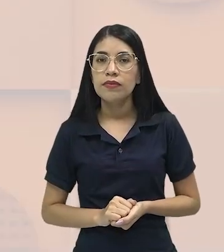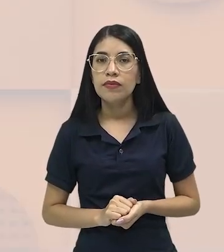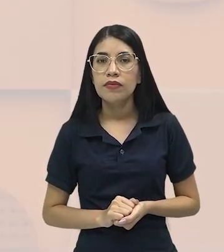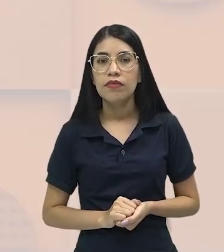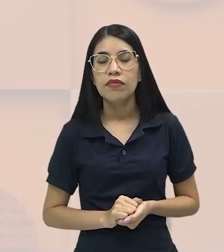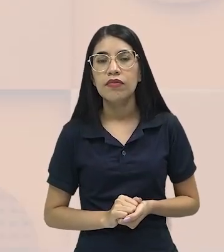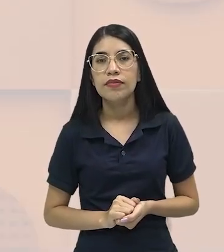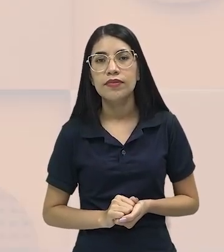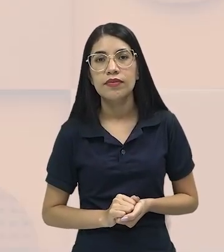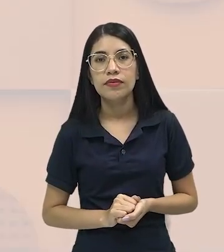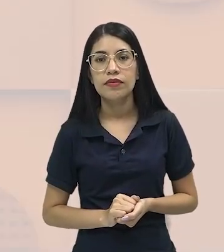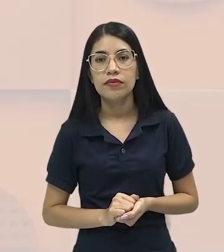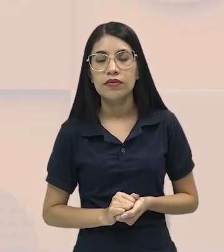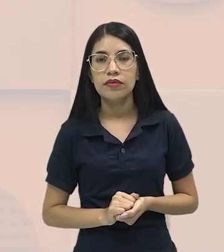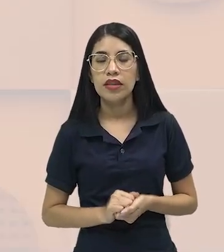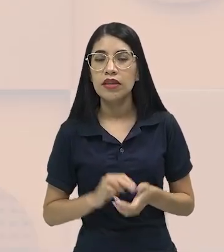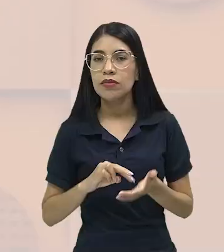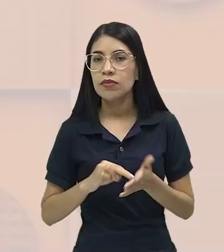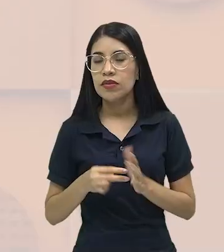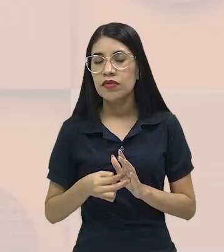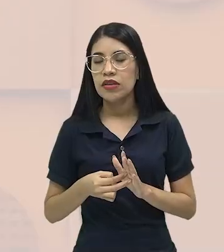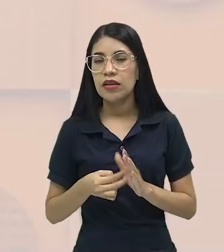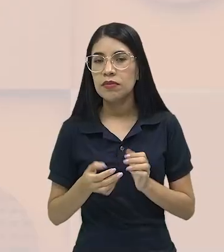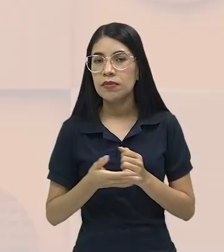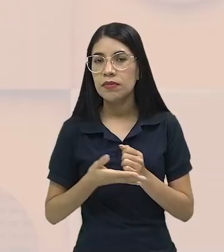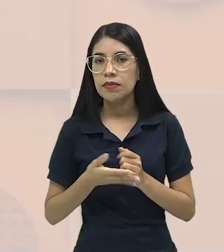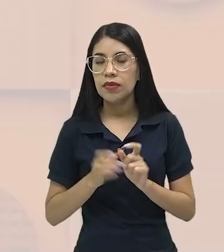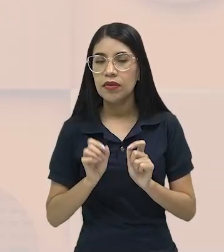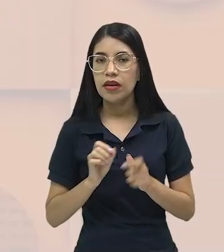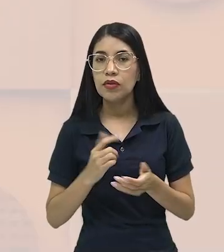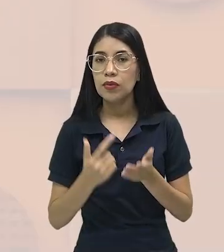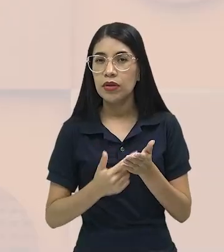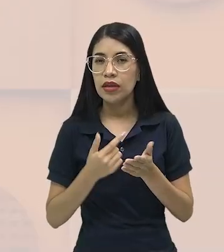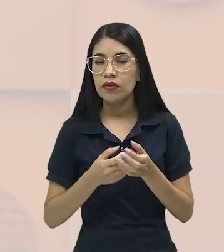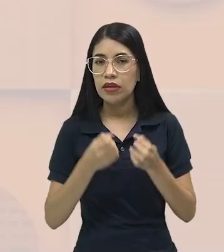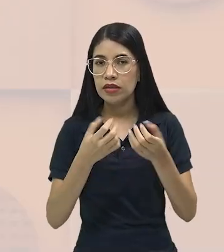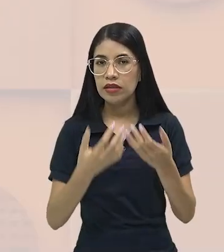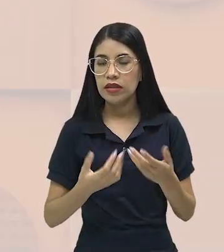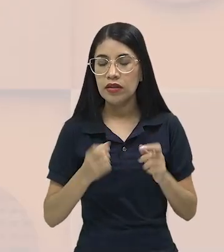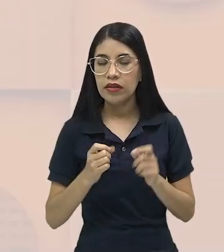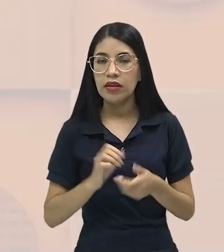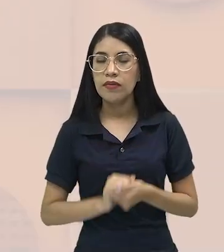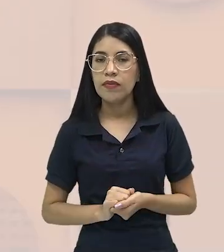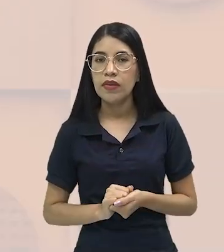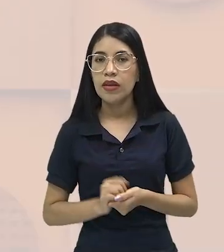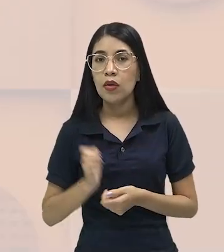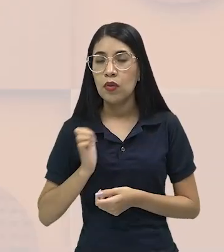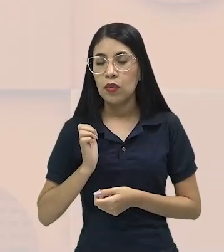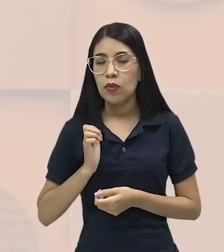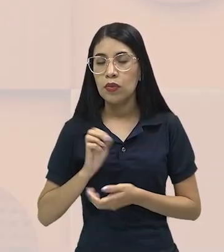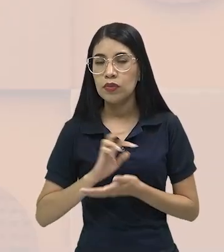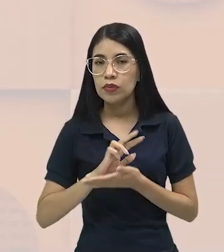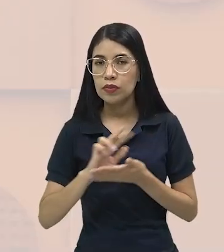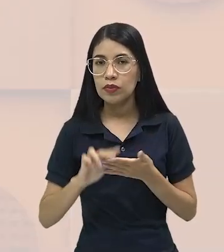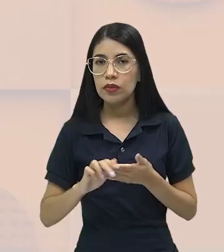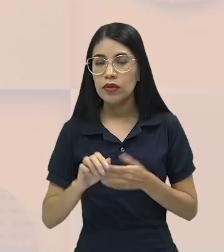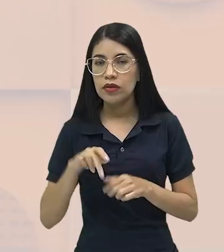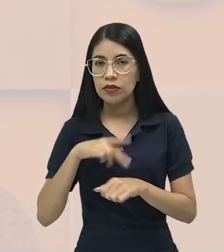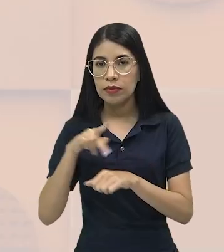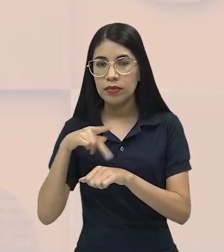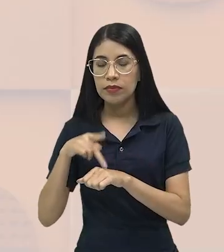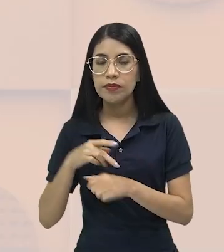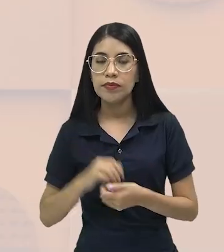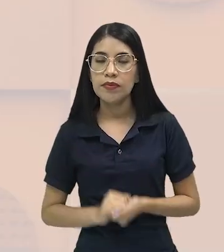Basicamente, ele vai dizer que em sua obra, né, a sua principal obra vai se chamar A Riqueza das Nações. Na sua principal obra, ele vai dizer